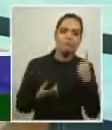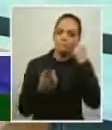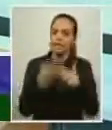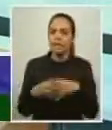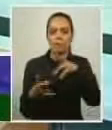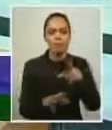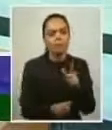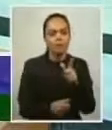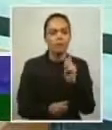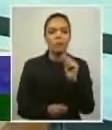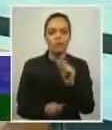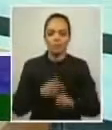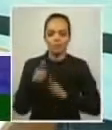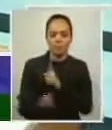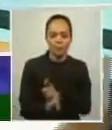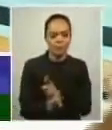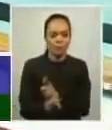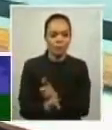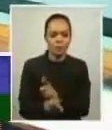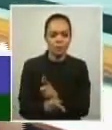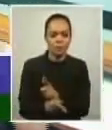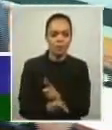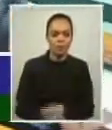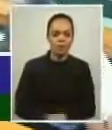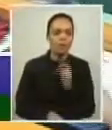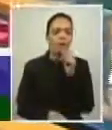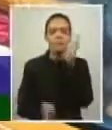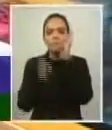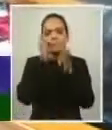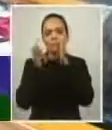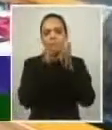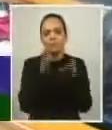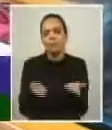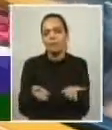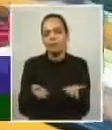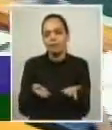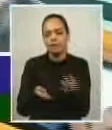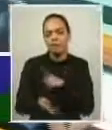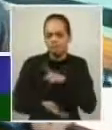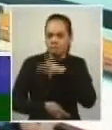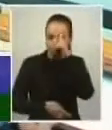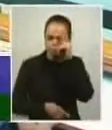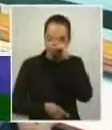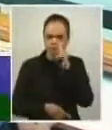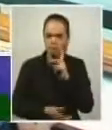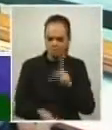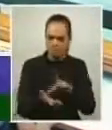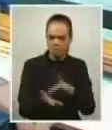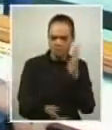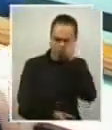Google é o control V control c é o Facebook tem história por trás